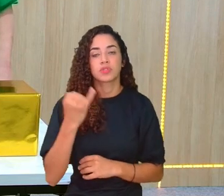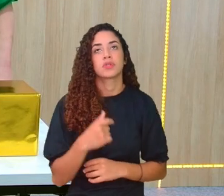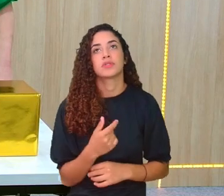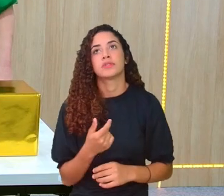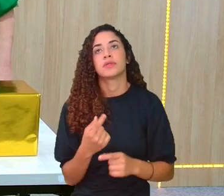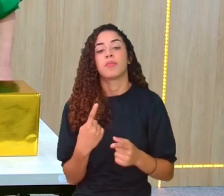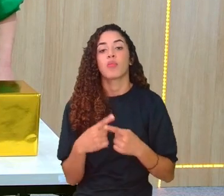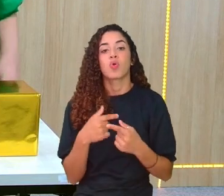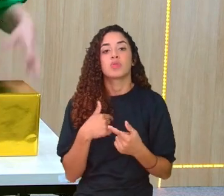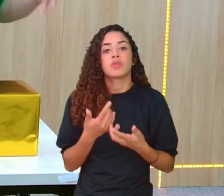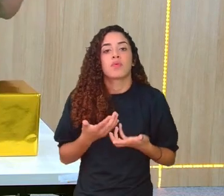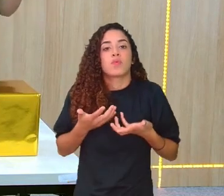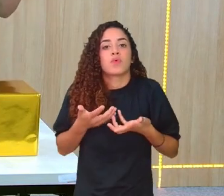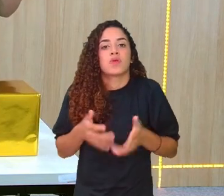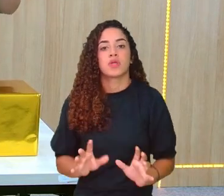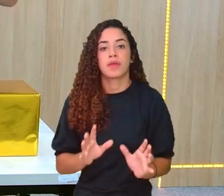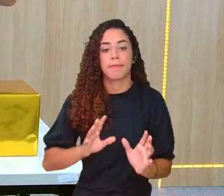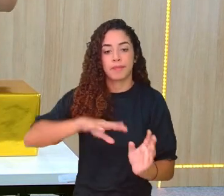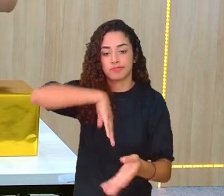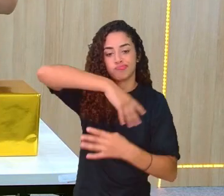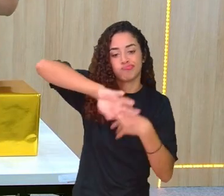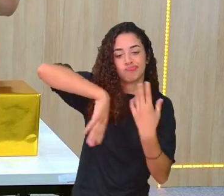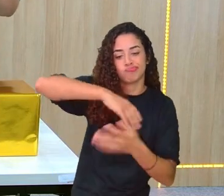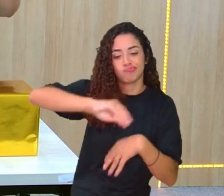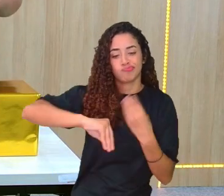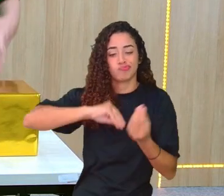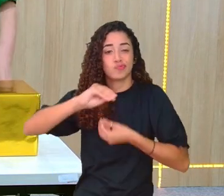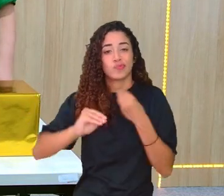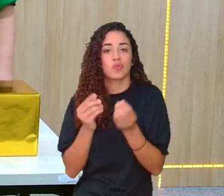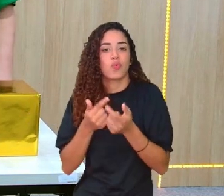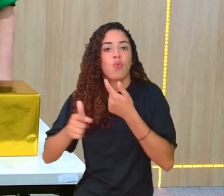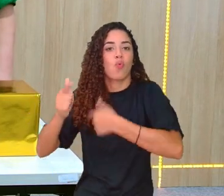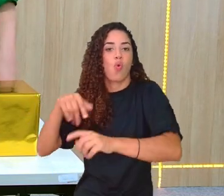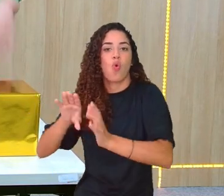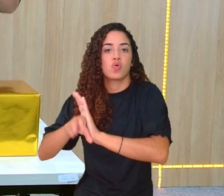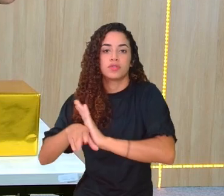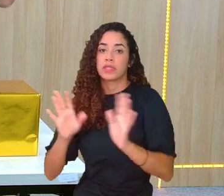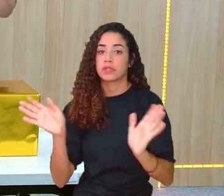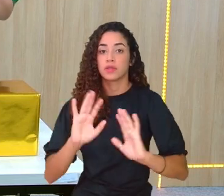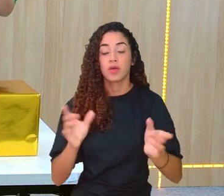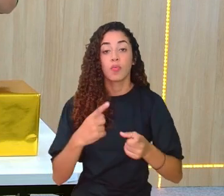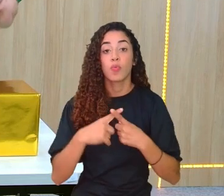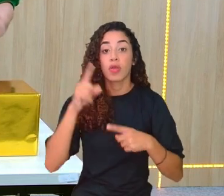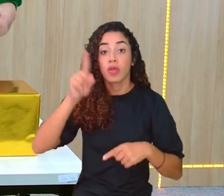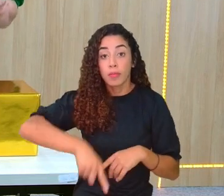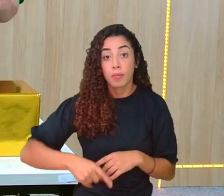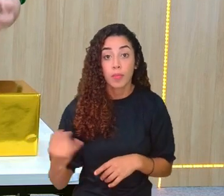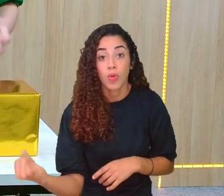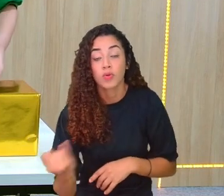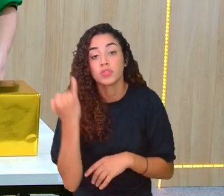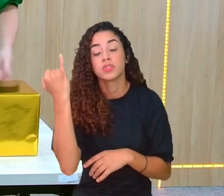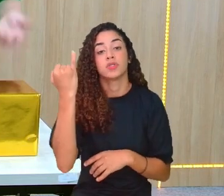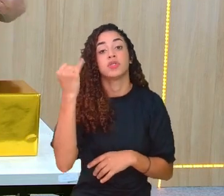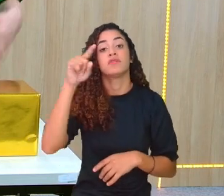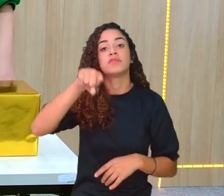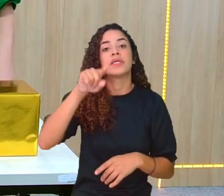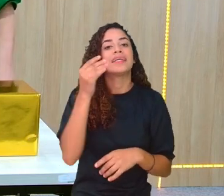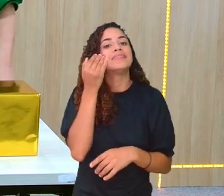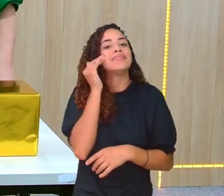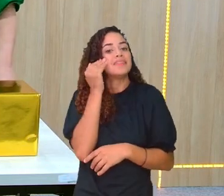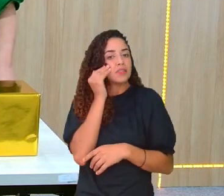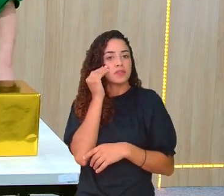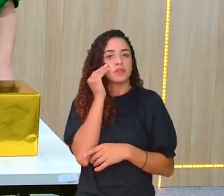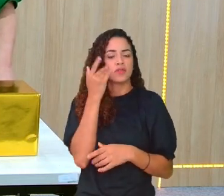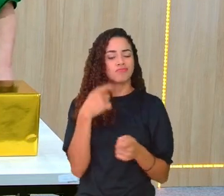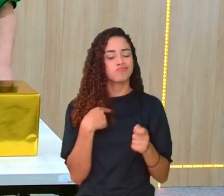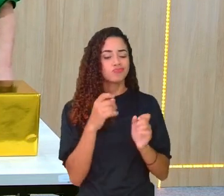quis misturar com outros conceitos. Por quê? Porque é muito importante vocês entenderem o que está